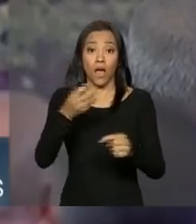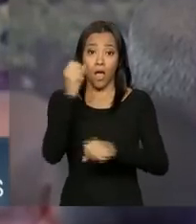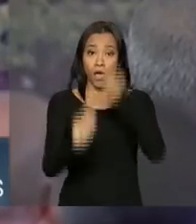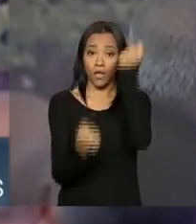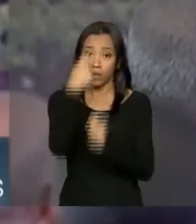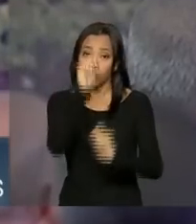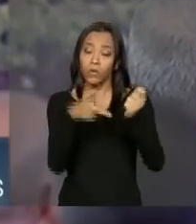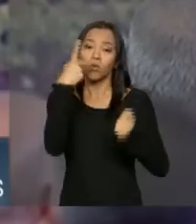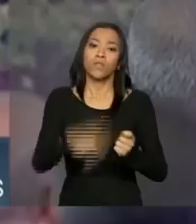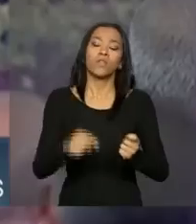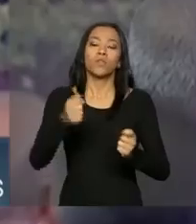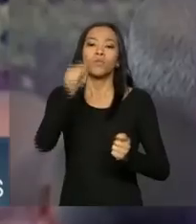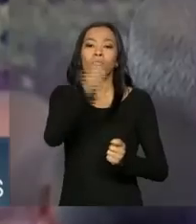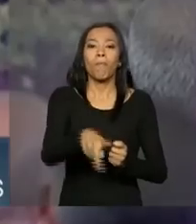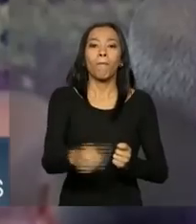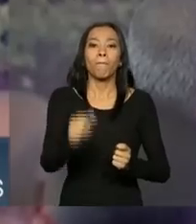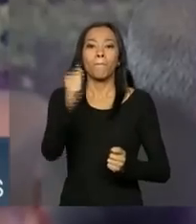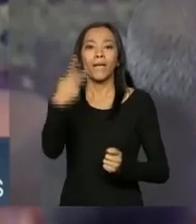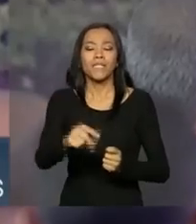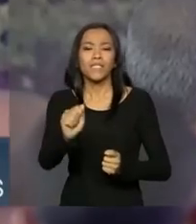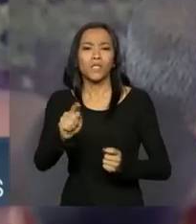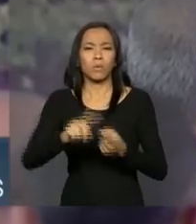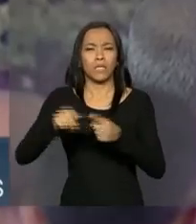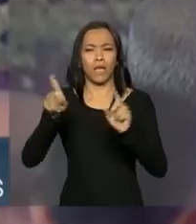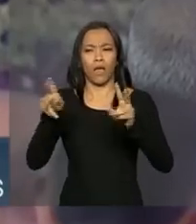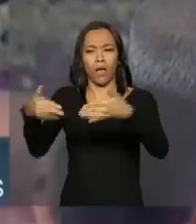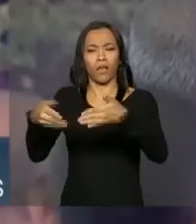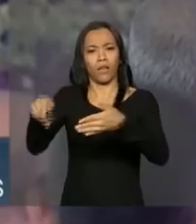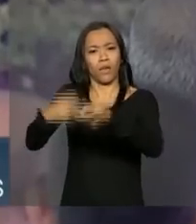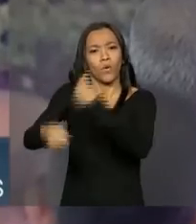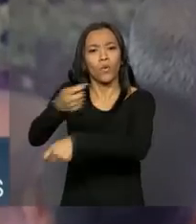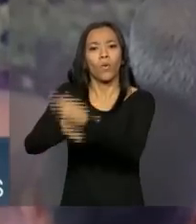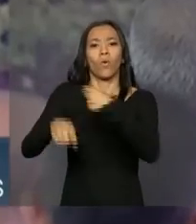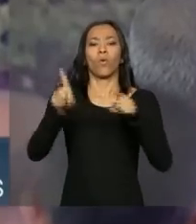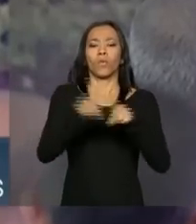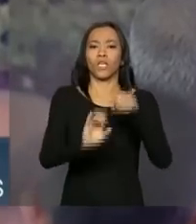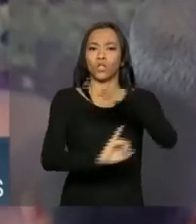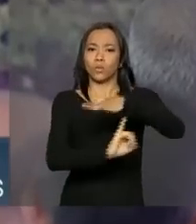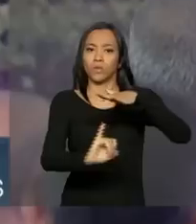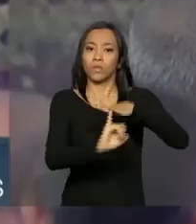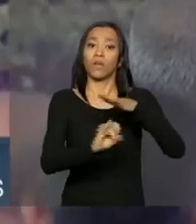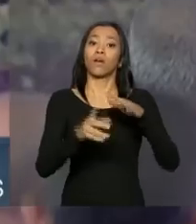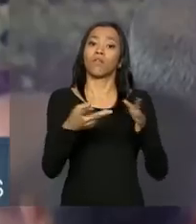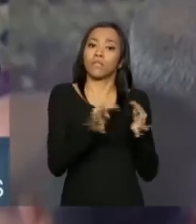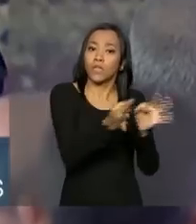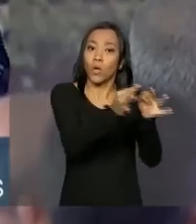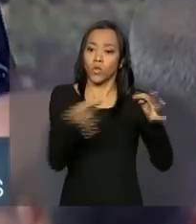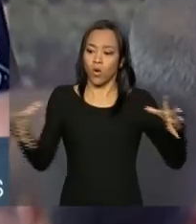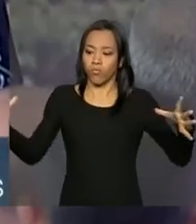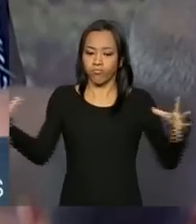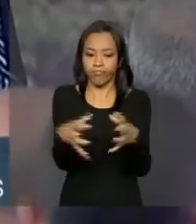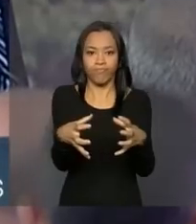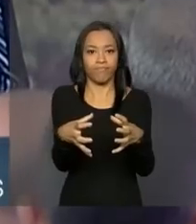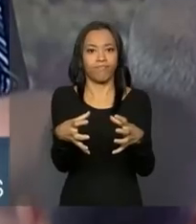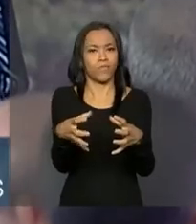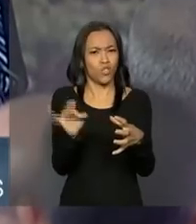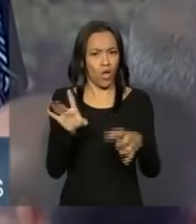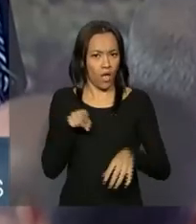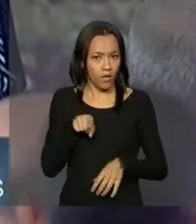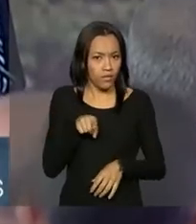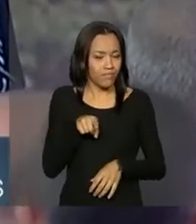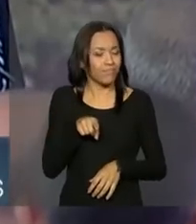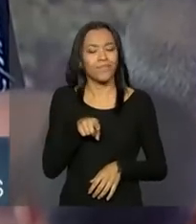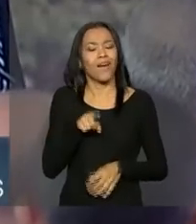nas vertentes econômica, social, tecnológica e institucional. Não somente este,